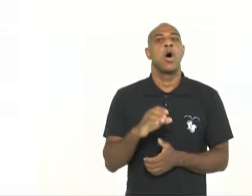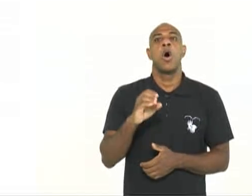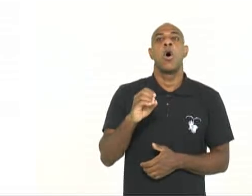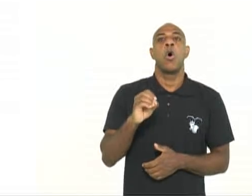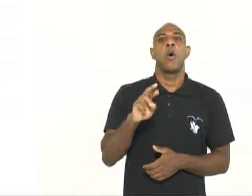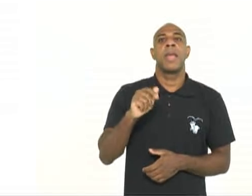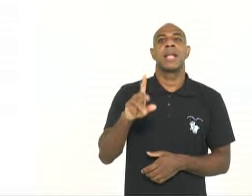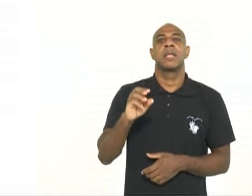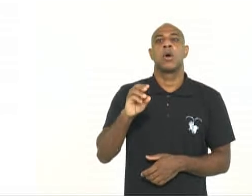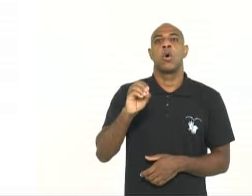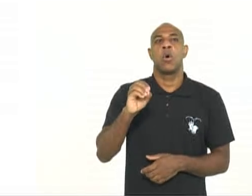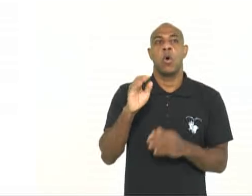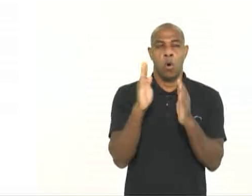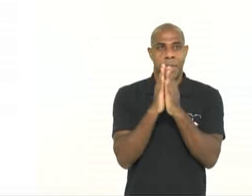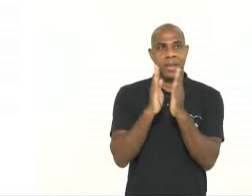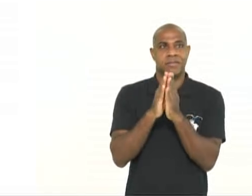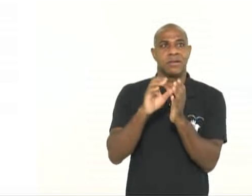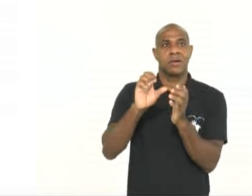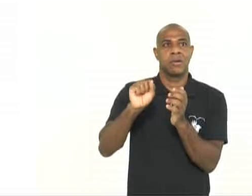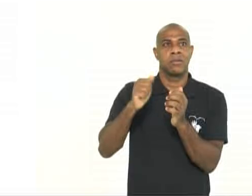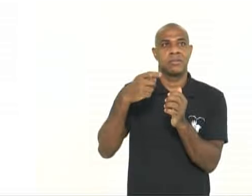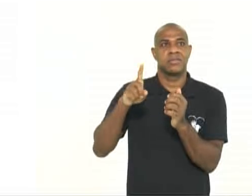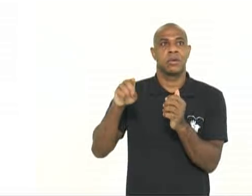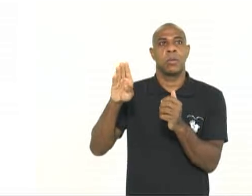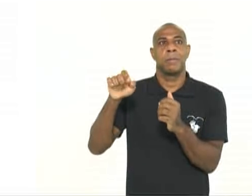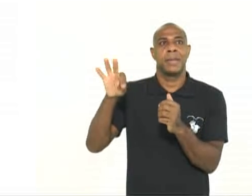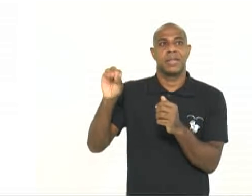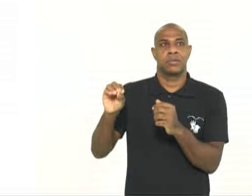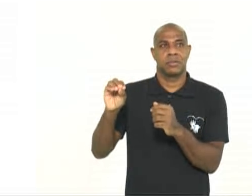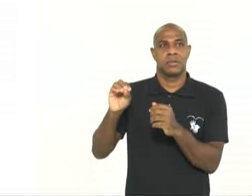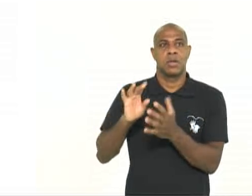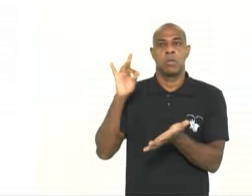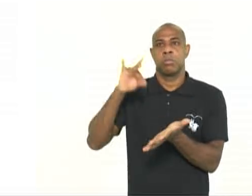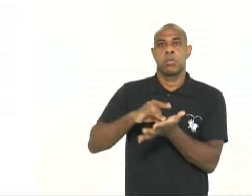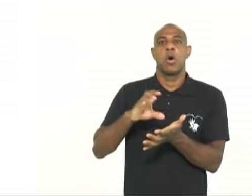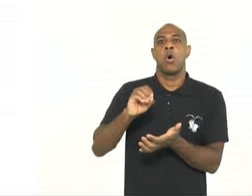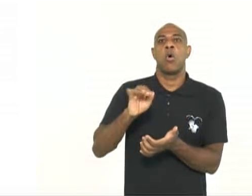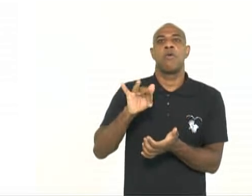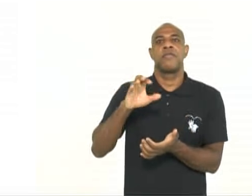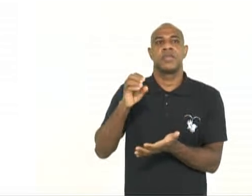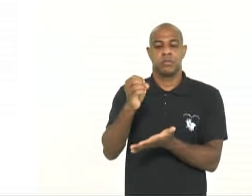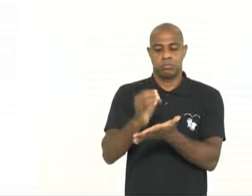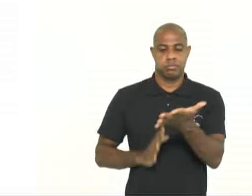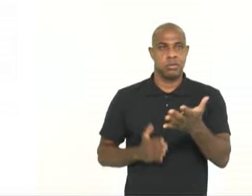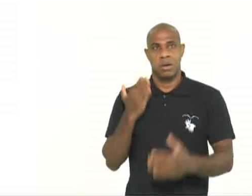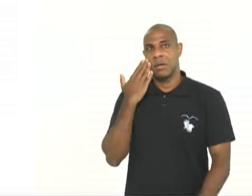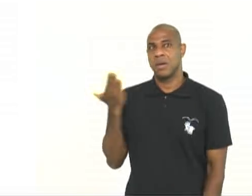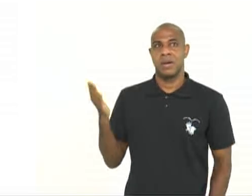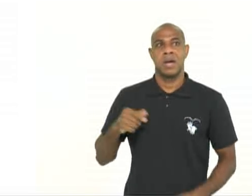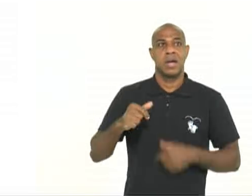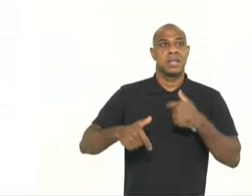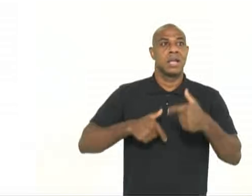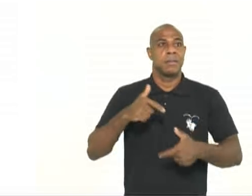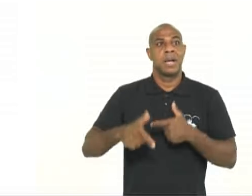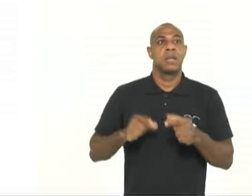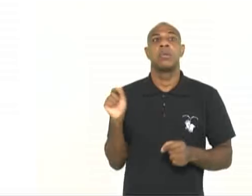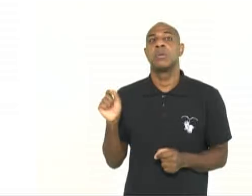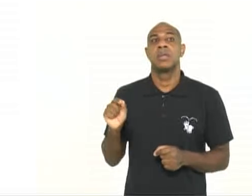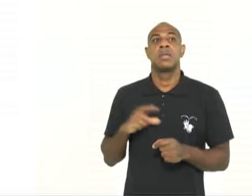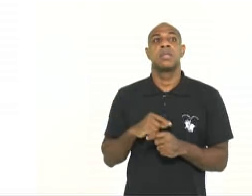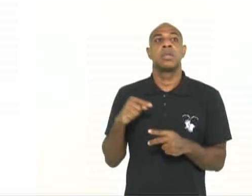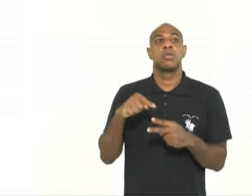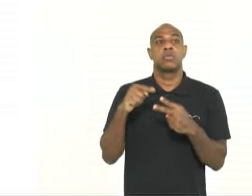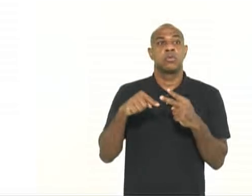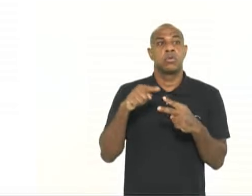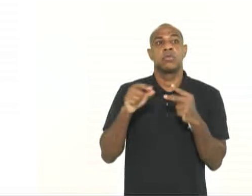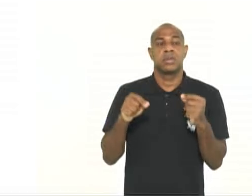forma de trabalho. Não é por acaso que tem o nome de ofício, olha o nome da oração, ofício. Olha aqui, mais um exemplo. O trabalho e a oração, ora et labora, são os dois